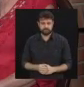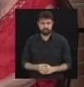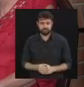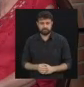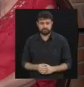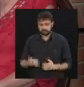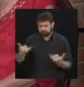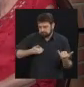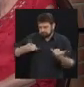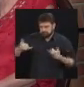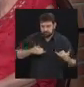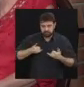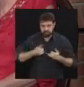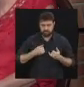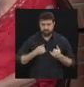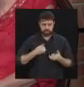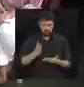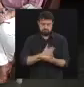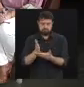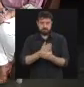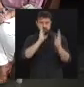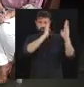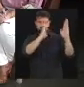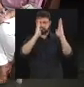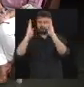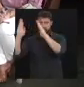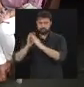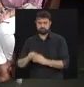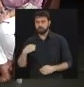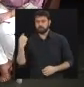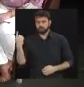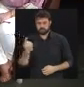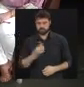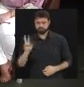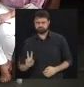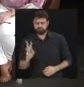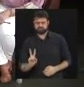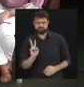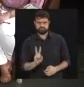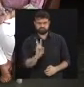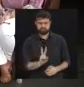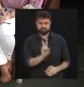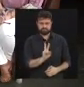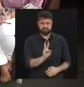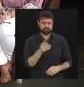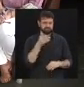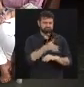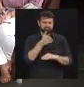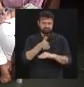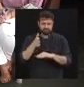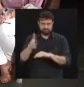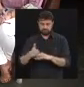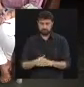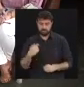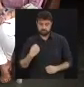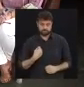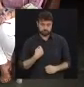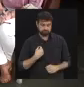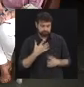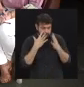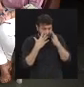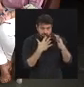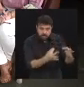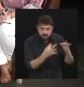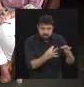A informação que você teria era em biblioteca, né? E vocês iam atrás fomos dos aí livros? O que nos chamou a atenção, nós